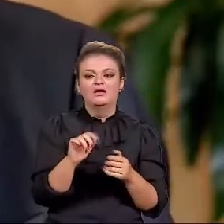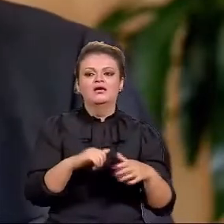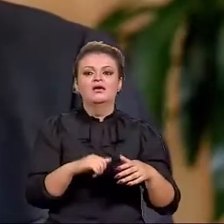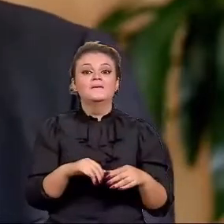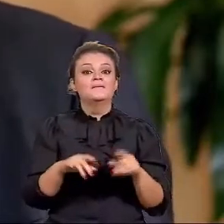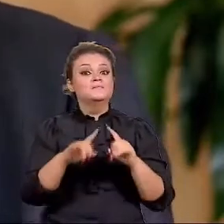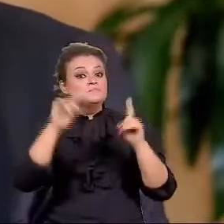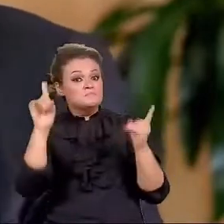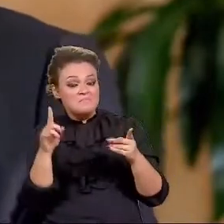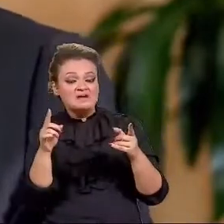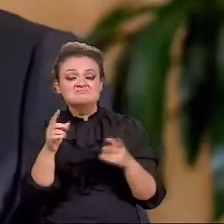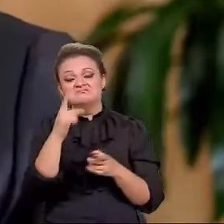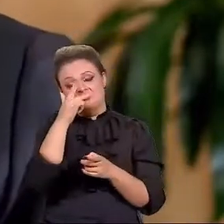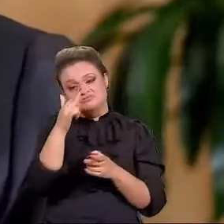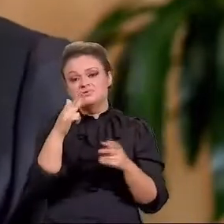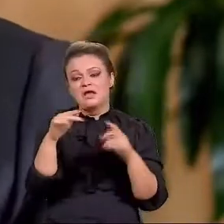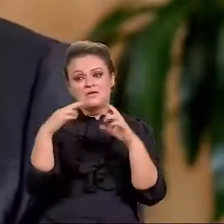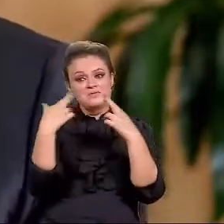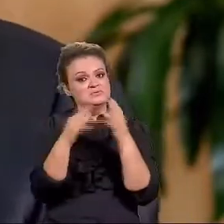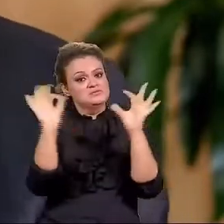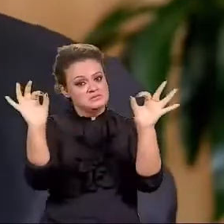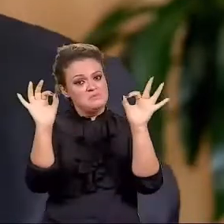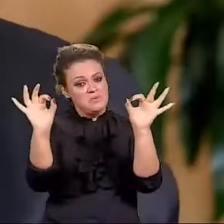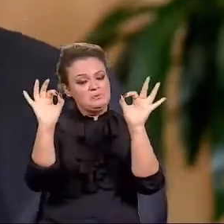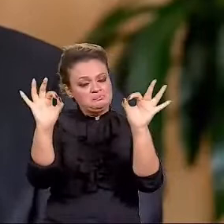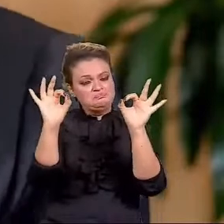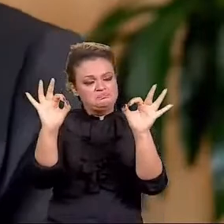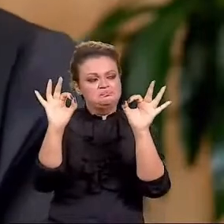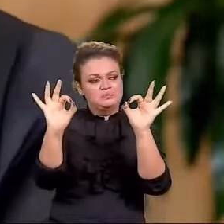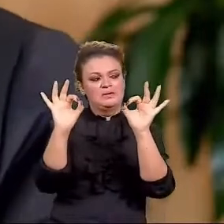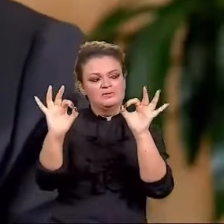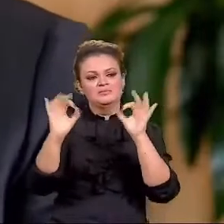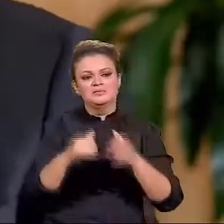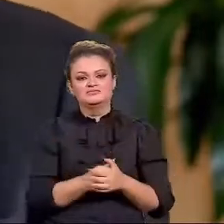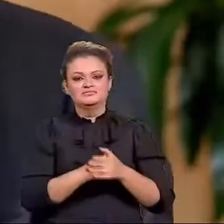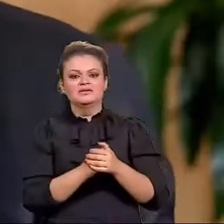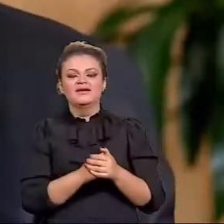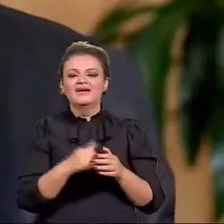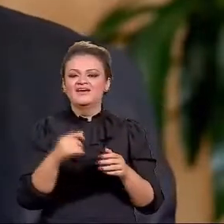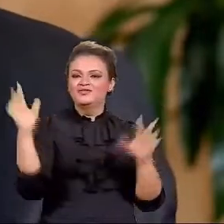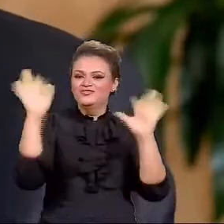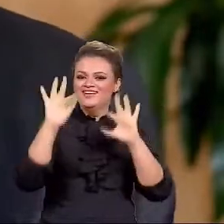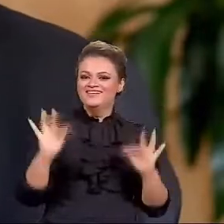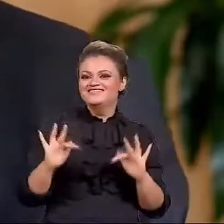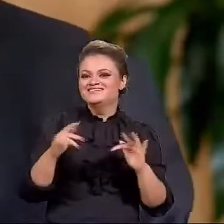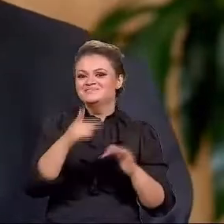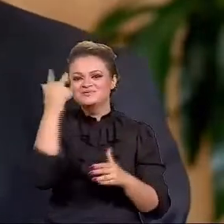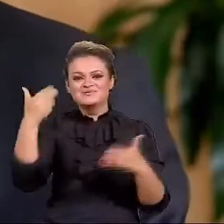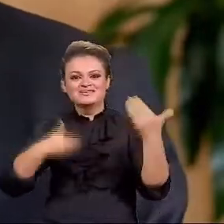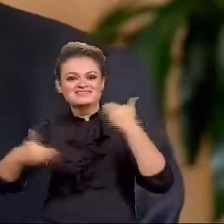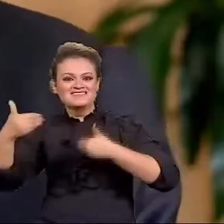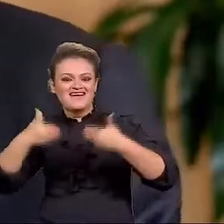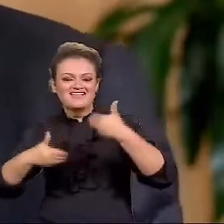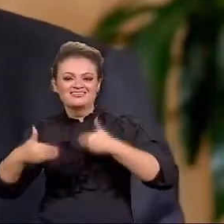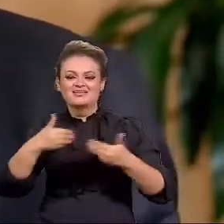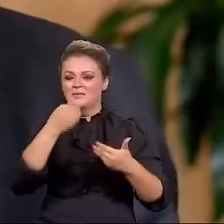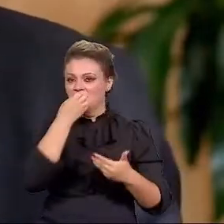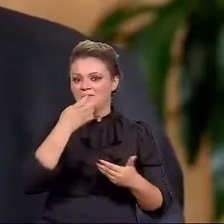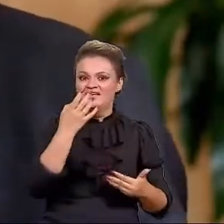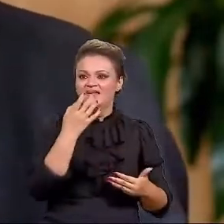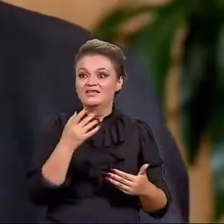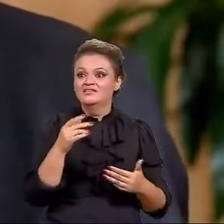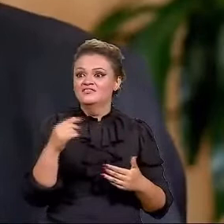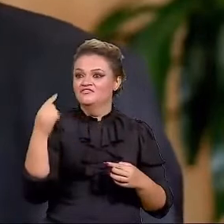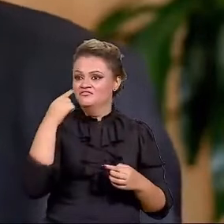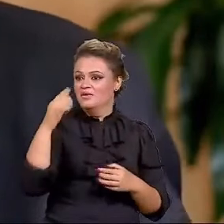extraordinária, eu fico muito feliz com o carinho que as pessoas tratam a volta do Brasil. É como se fosse uma coisa